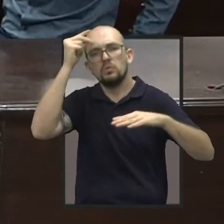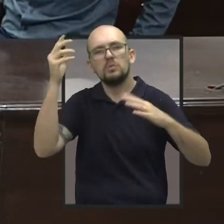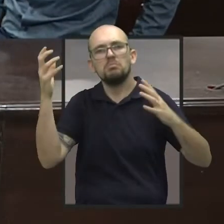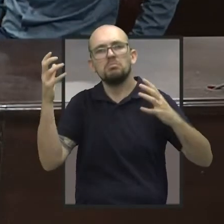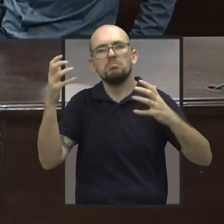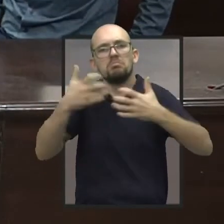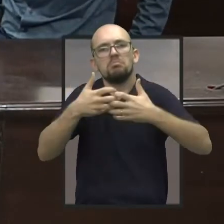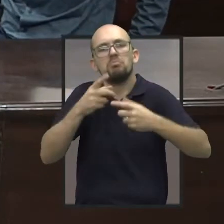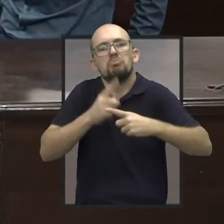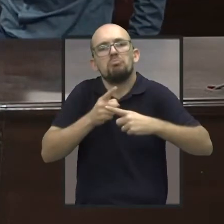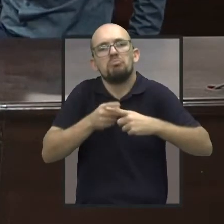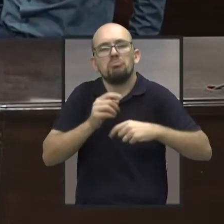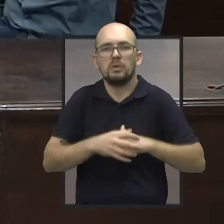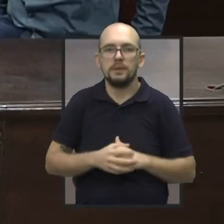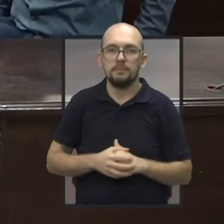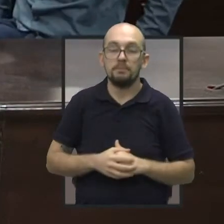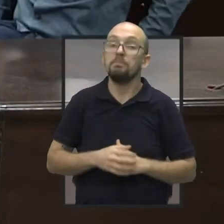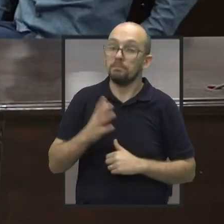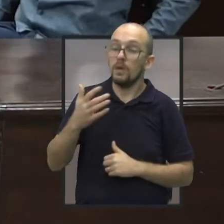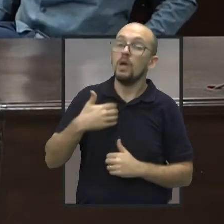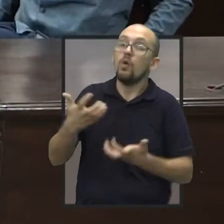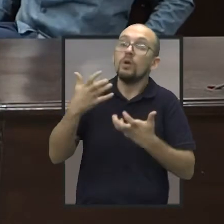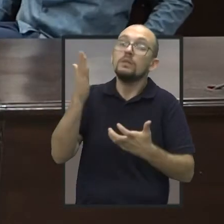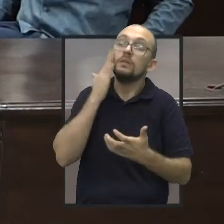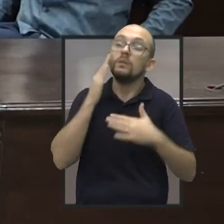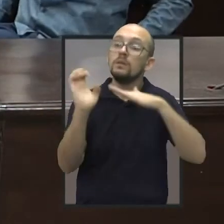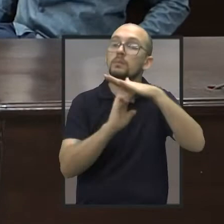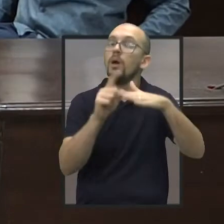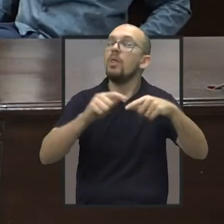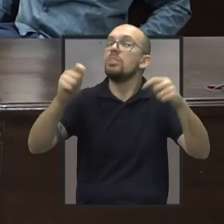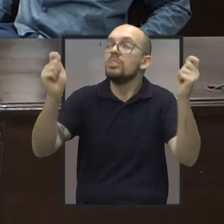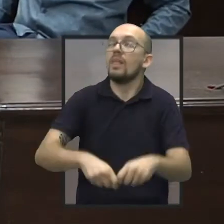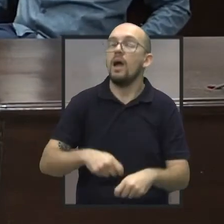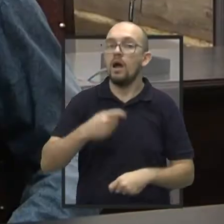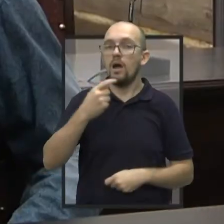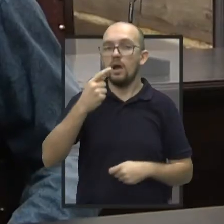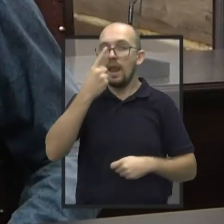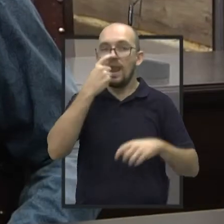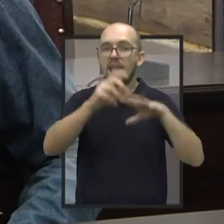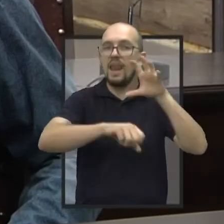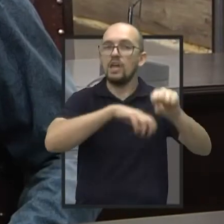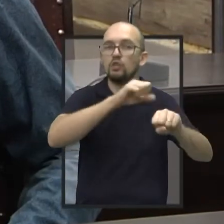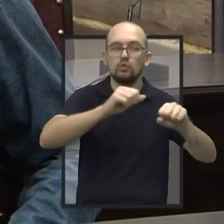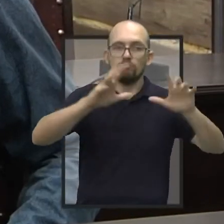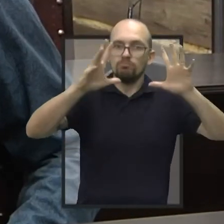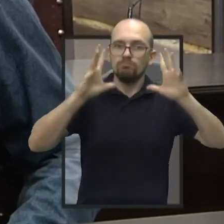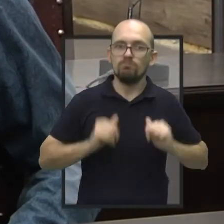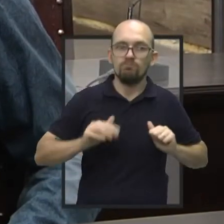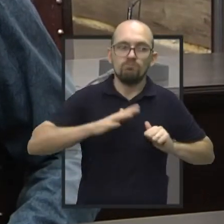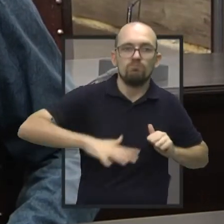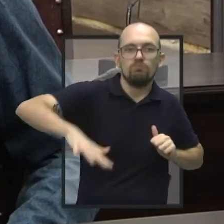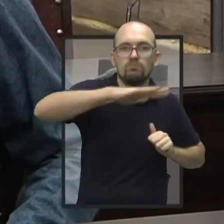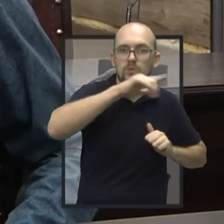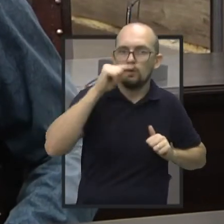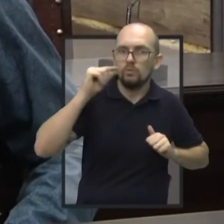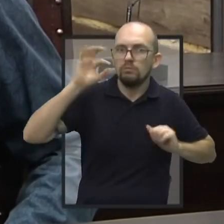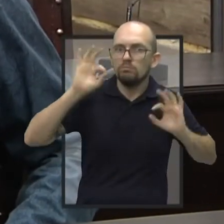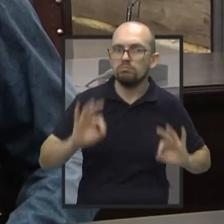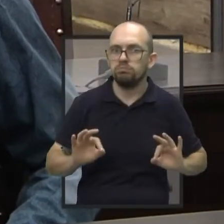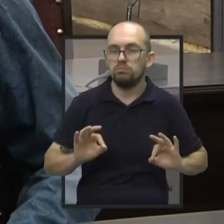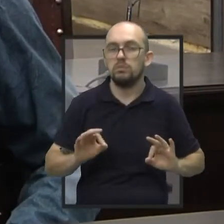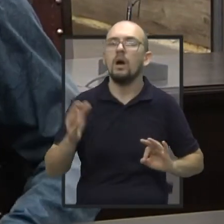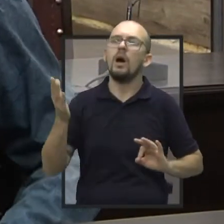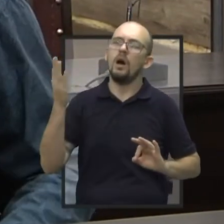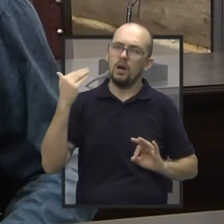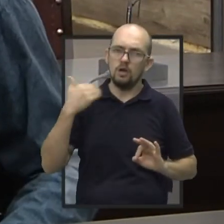empresa capacitada e com condições de retirar o lixo da nossa cidade. Porque até tivemos essa conversa aqui, não fala vereador,